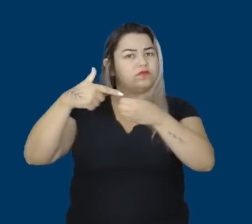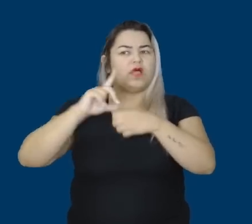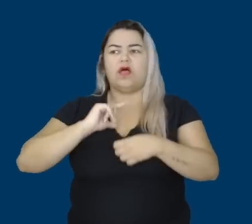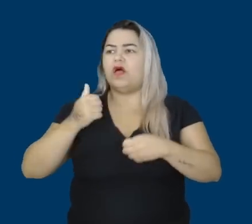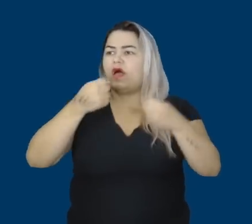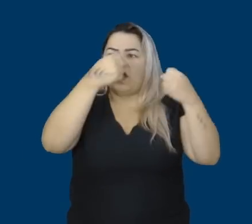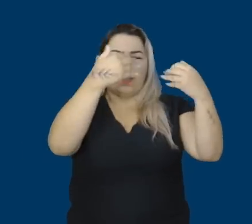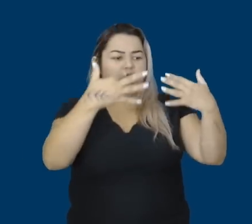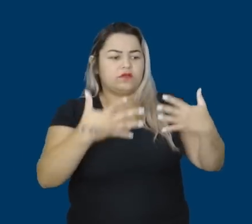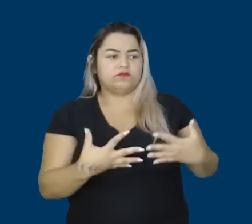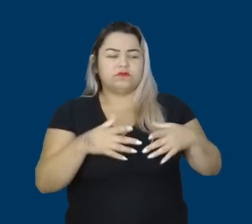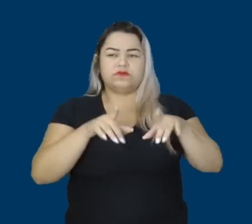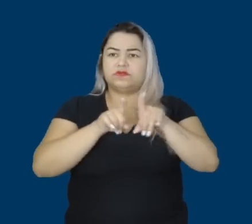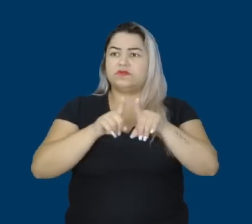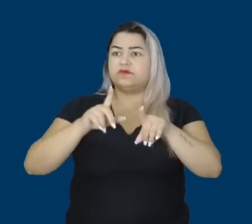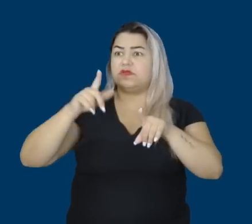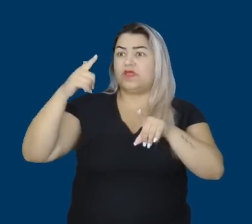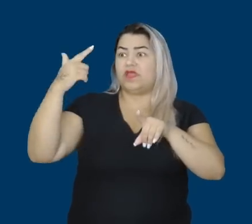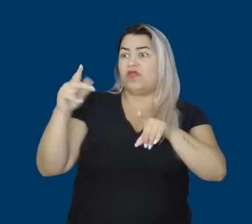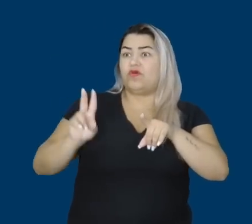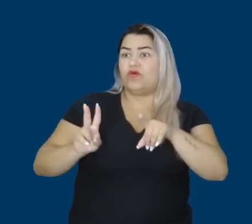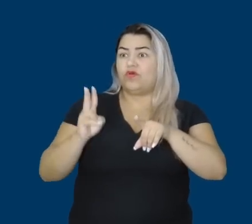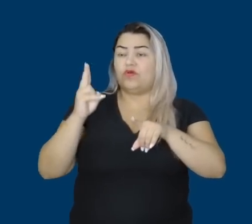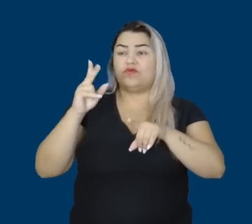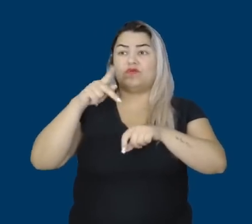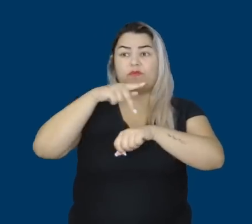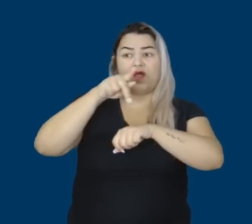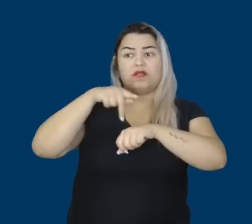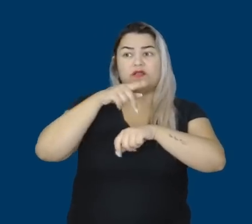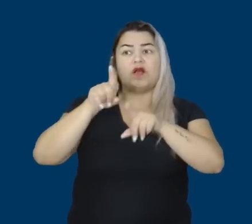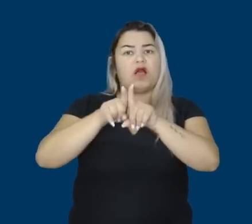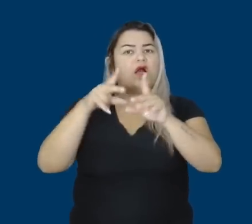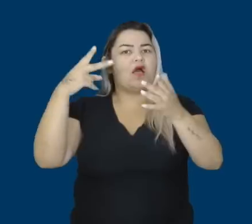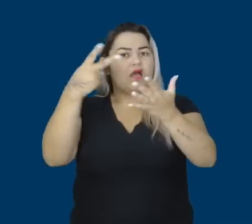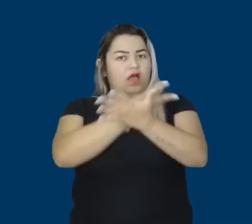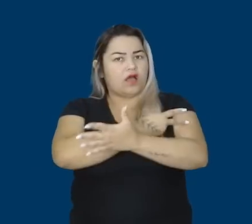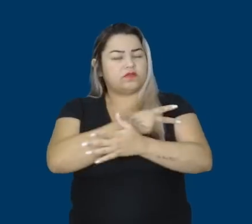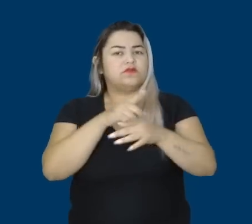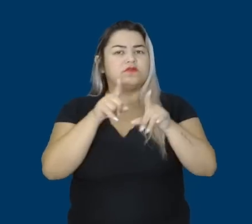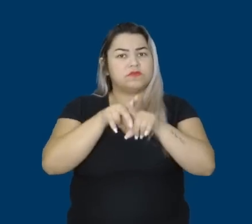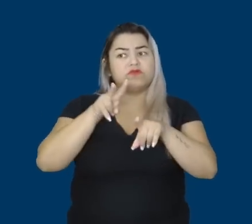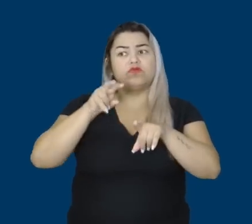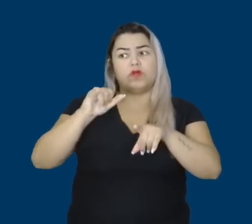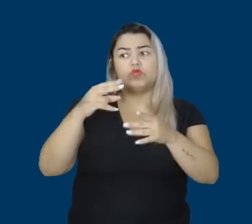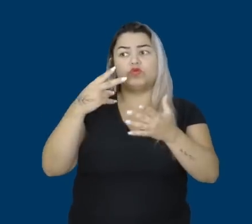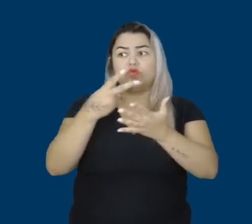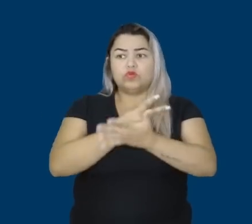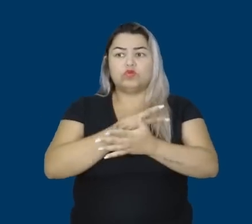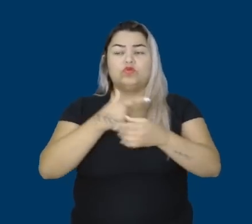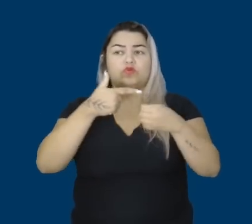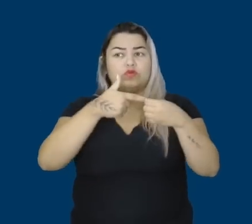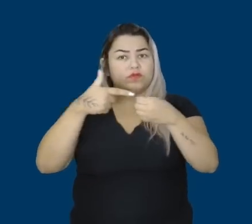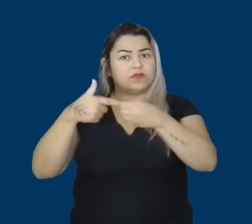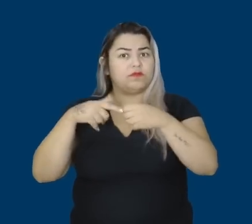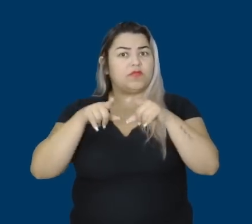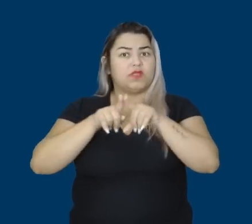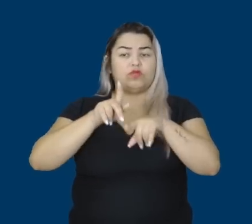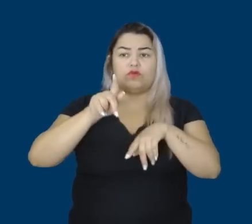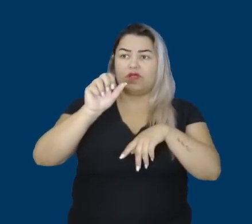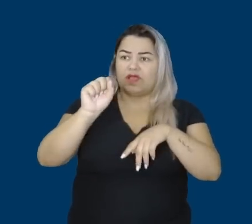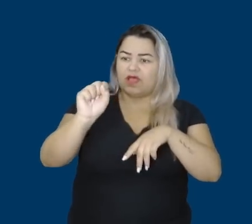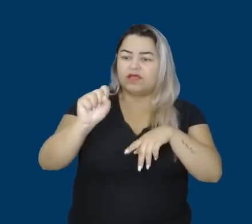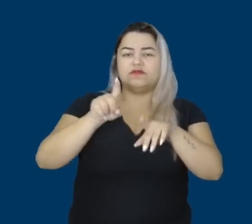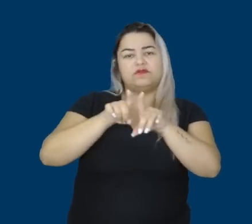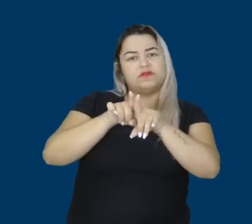o Brasil ter preço internacional. Começou a acontecer. Vai acontecer no combustível, vai acontecer no gás e